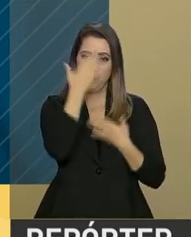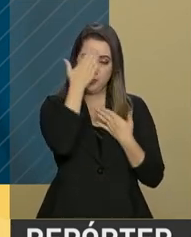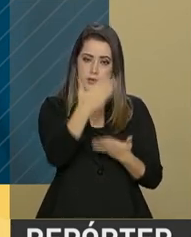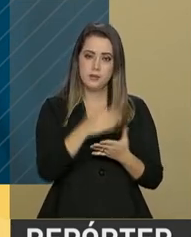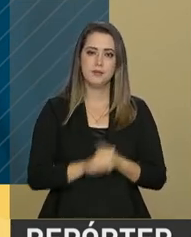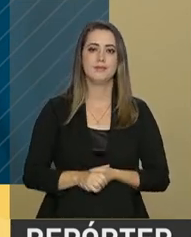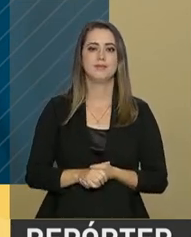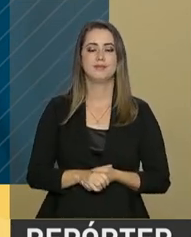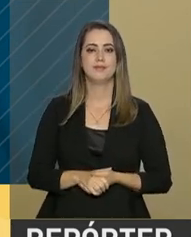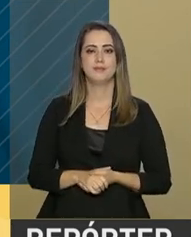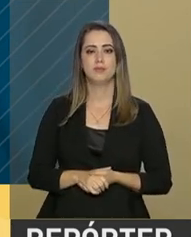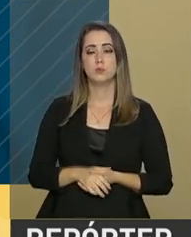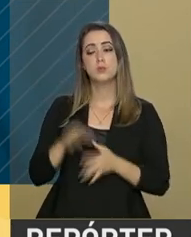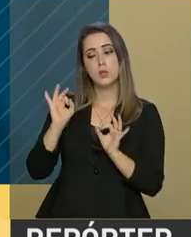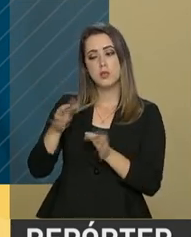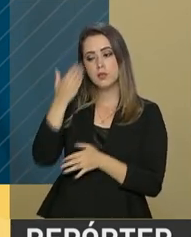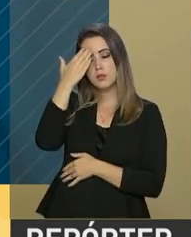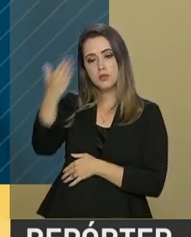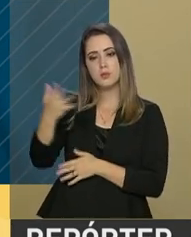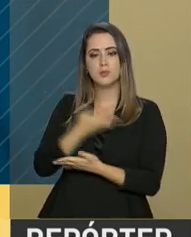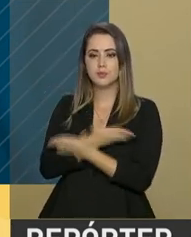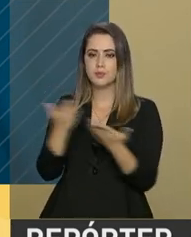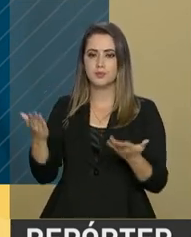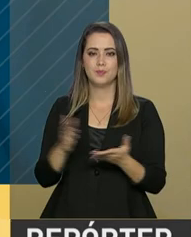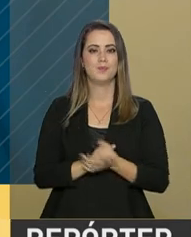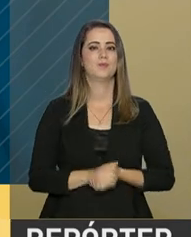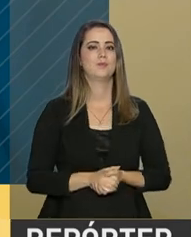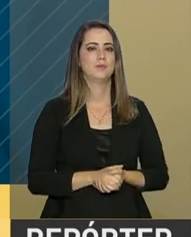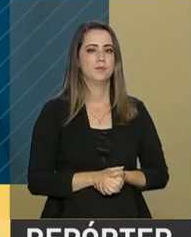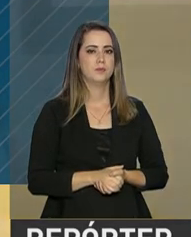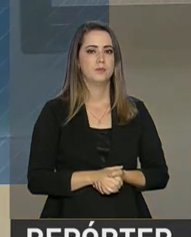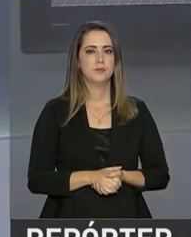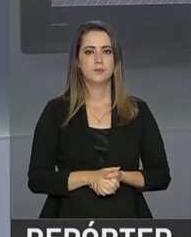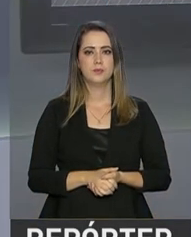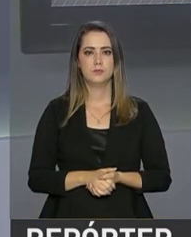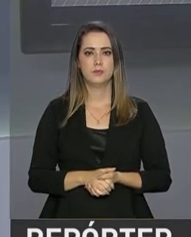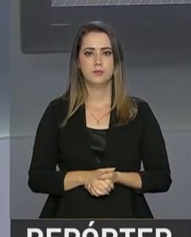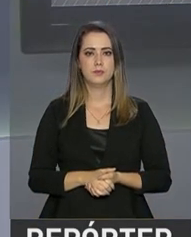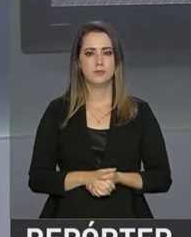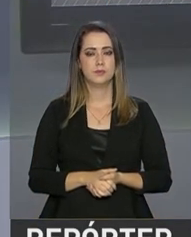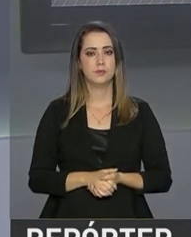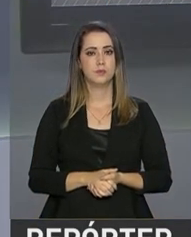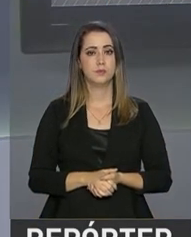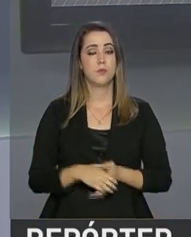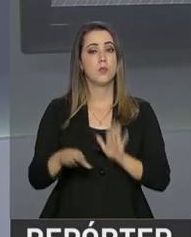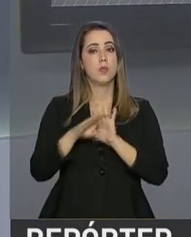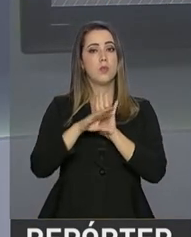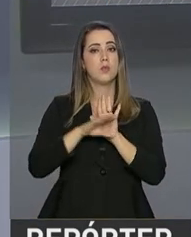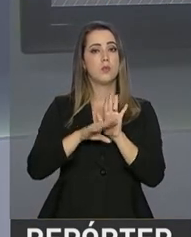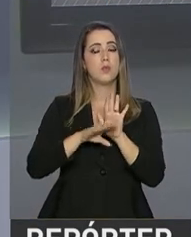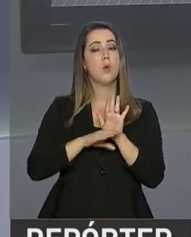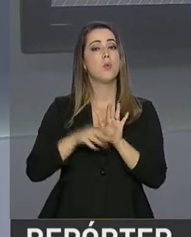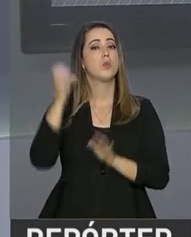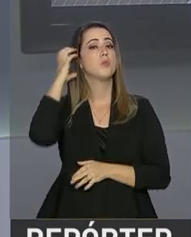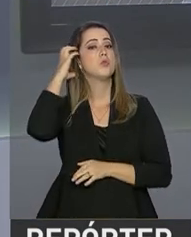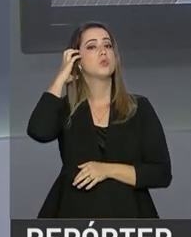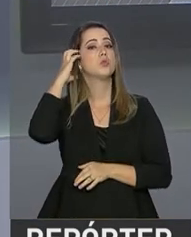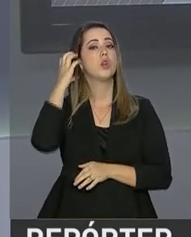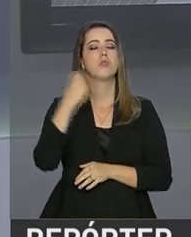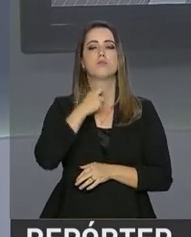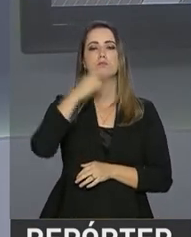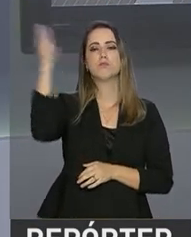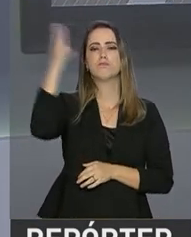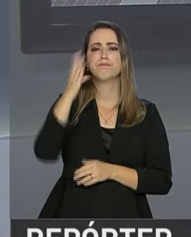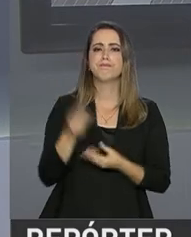coronel foram muito obrigado a todos vocês o programa de rádio voz do brasil leva até você